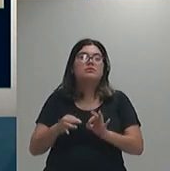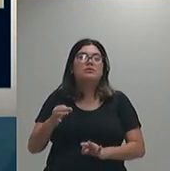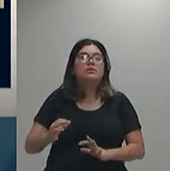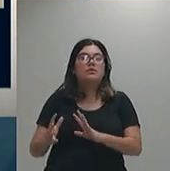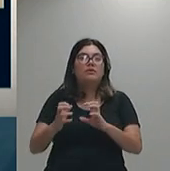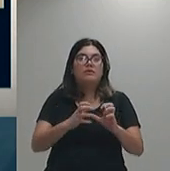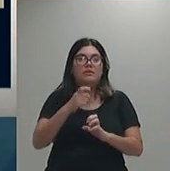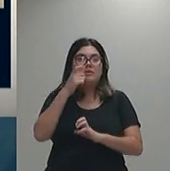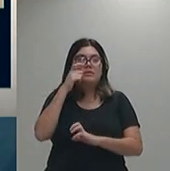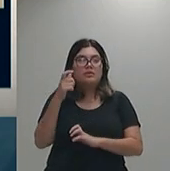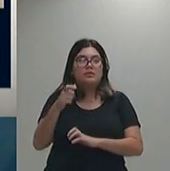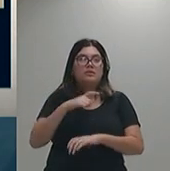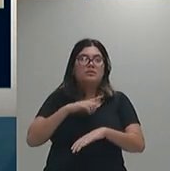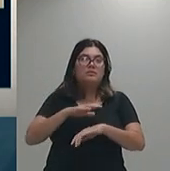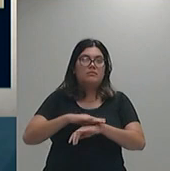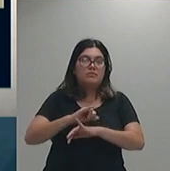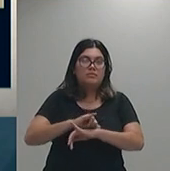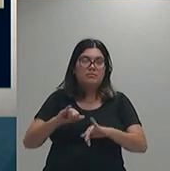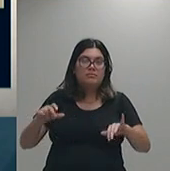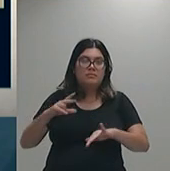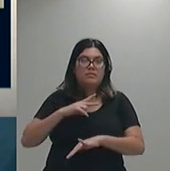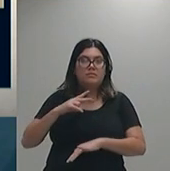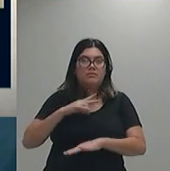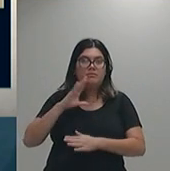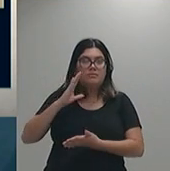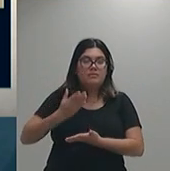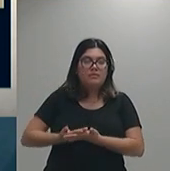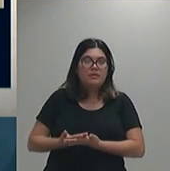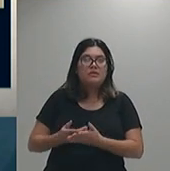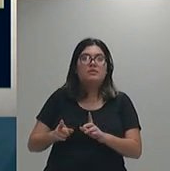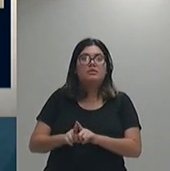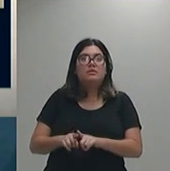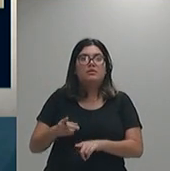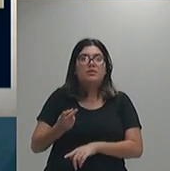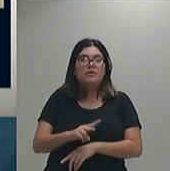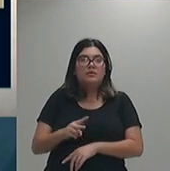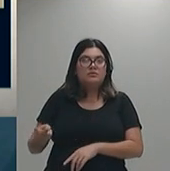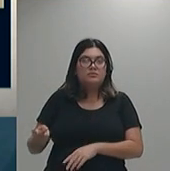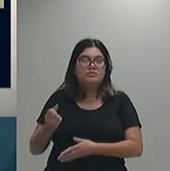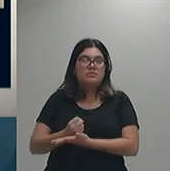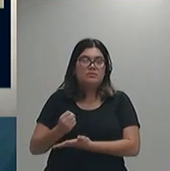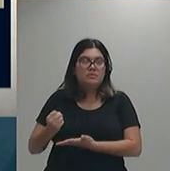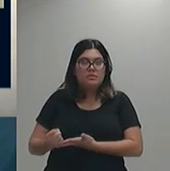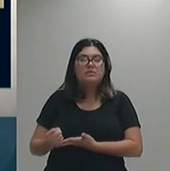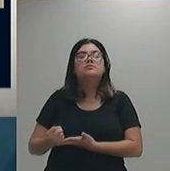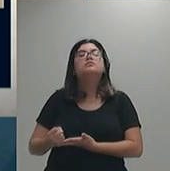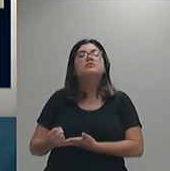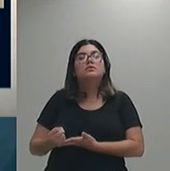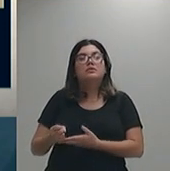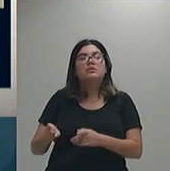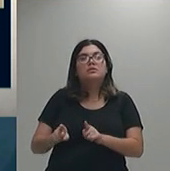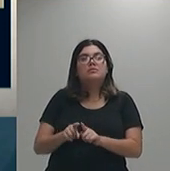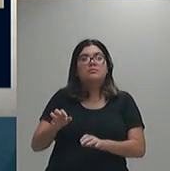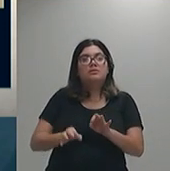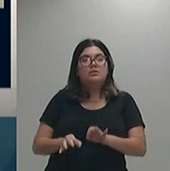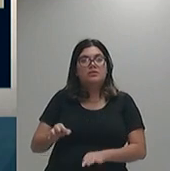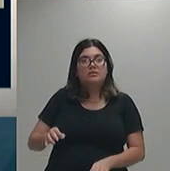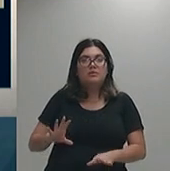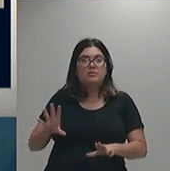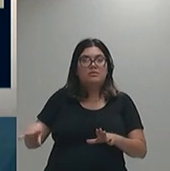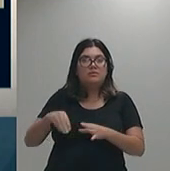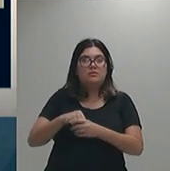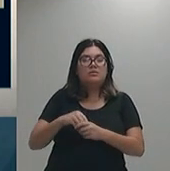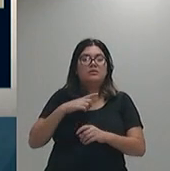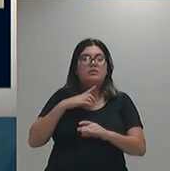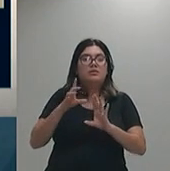como manifestação da Autonomia privada e confiança das partes contratantes na arbitragem é o tribunal arbitral cuja composição foi livremente